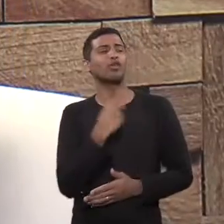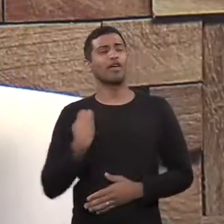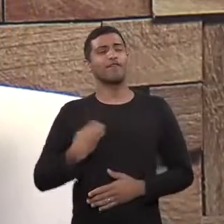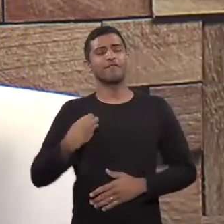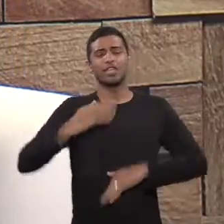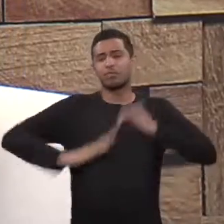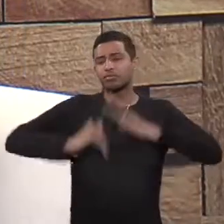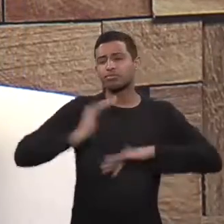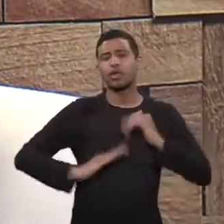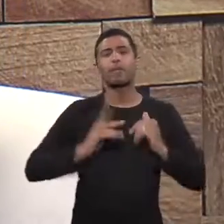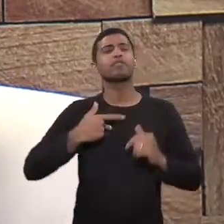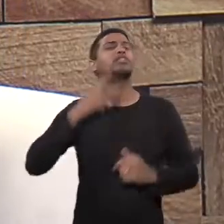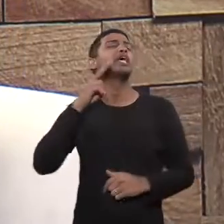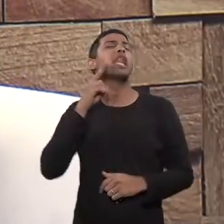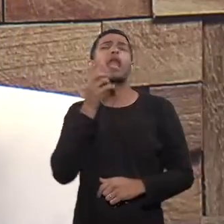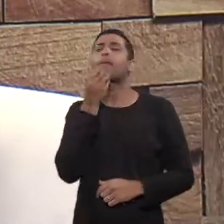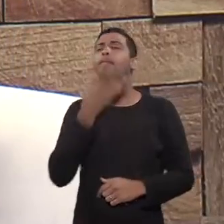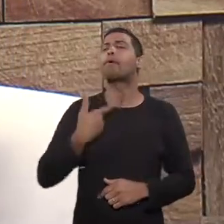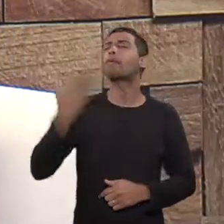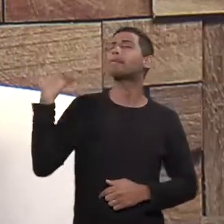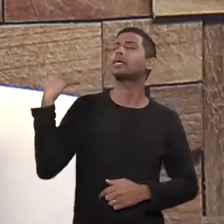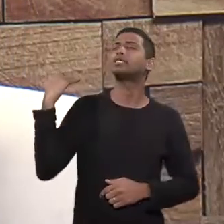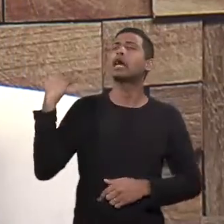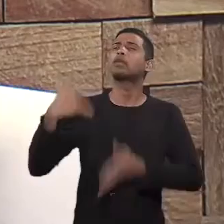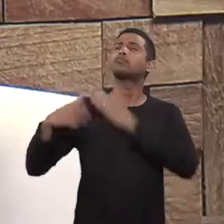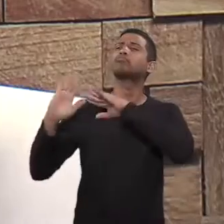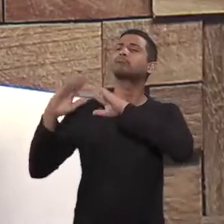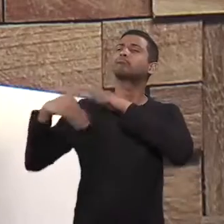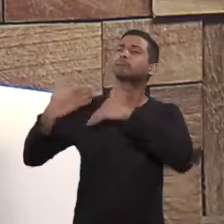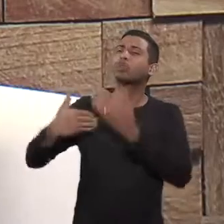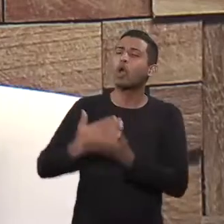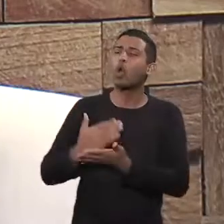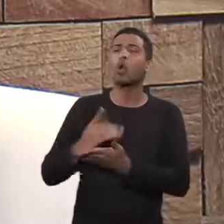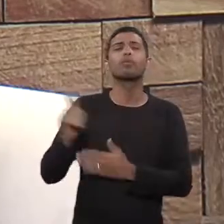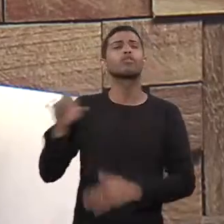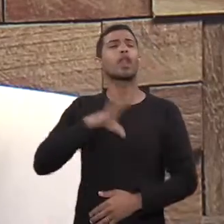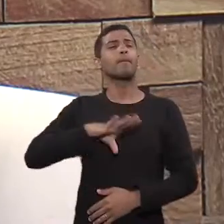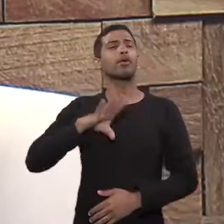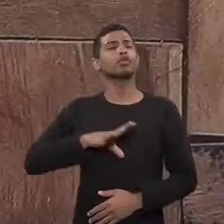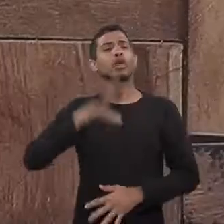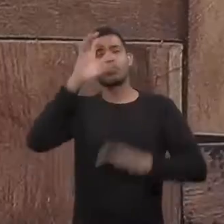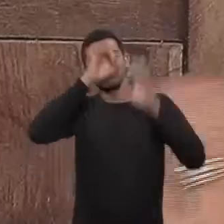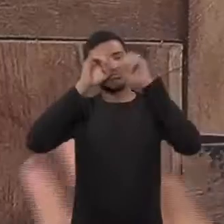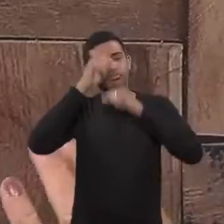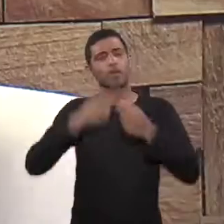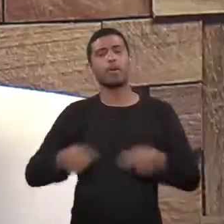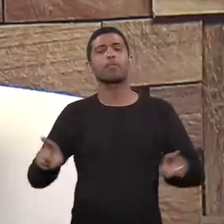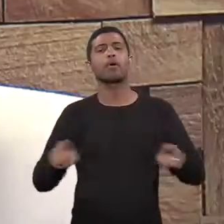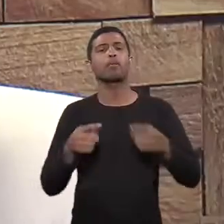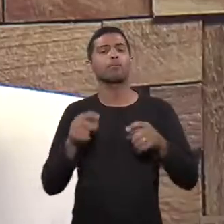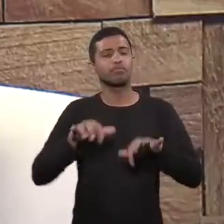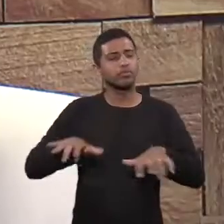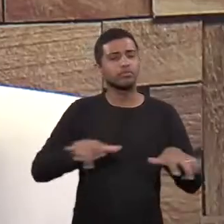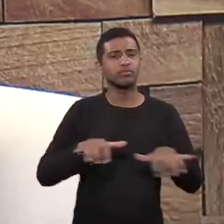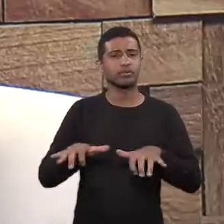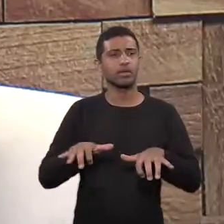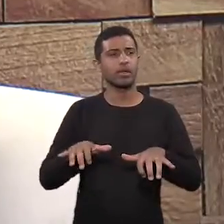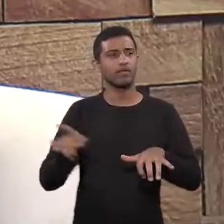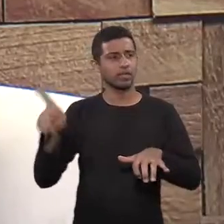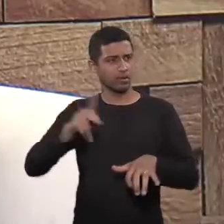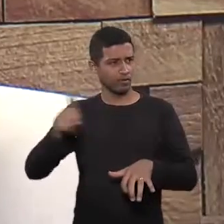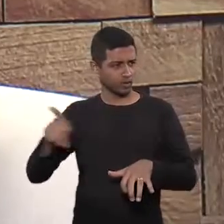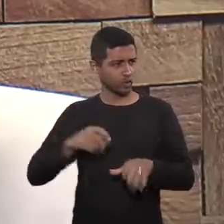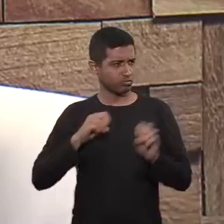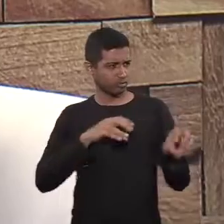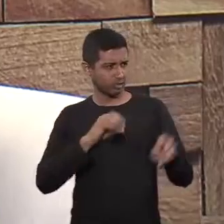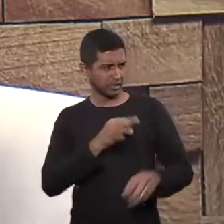propriamente dita, quais as suas boas lembranças desse tempo que você começou a tocar piano lá em Portugal? Porque você tinha... Seus professores começaram lá